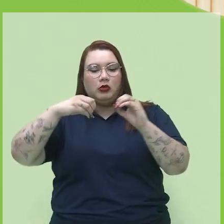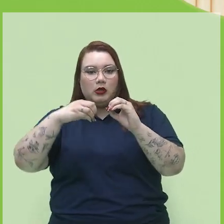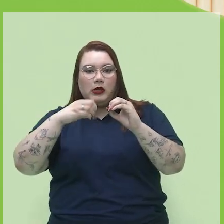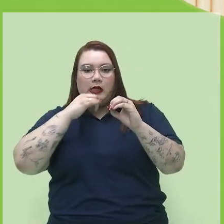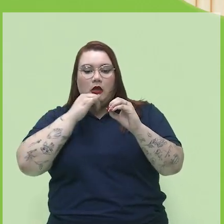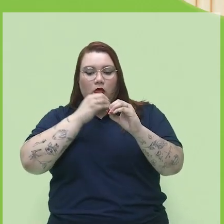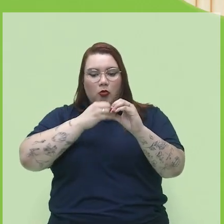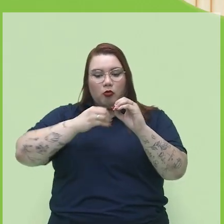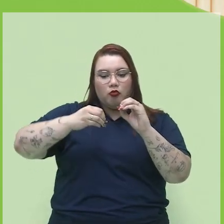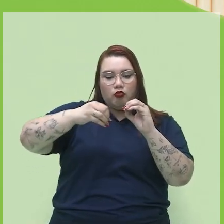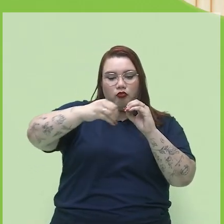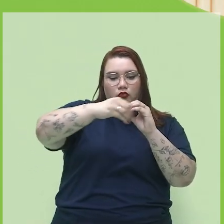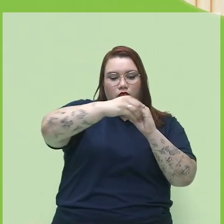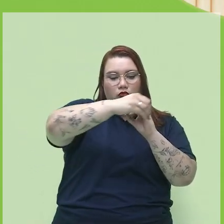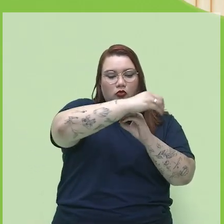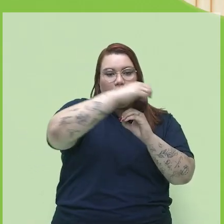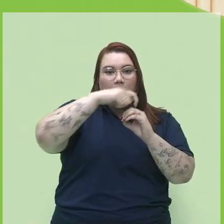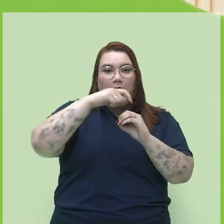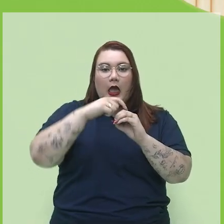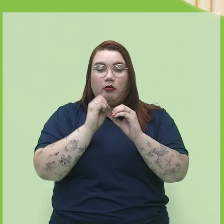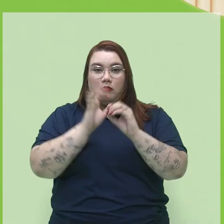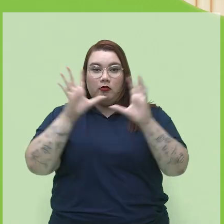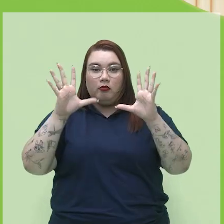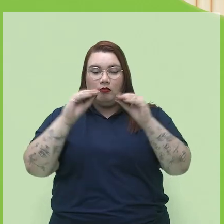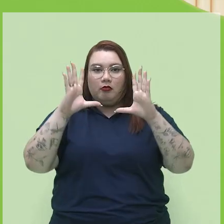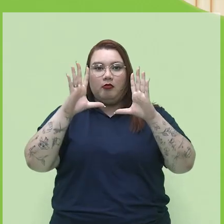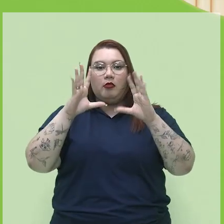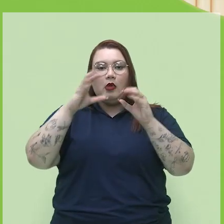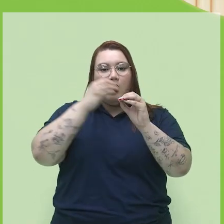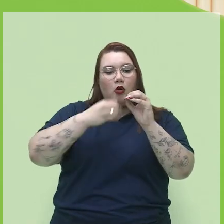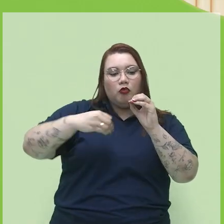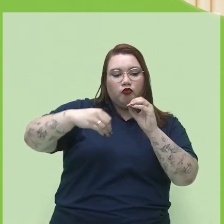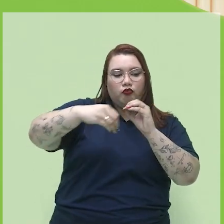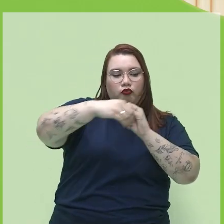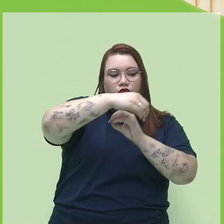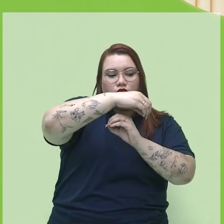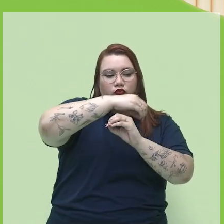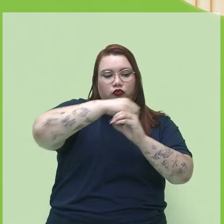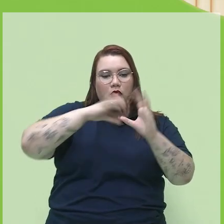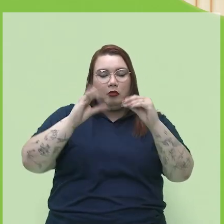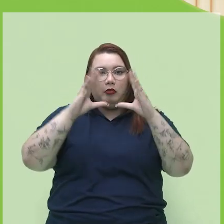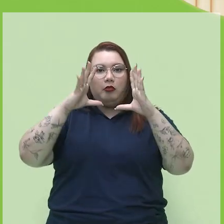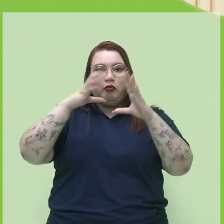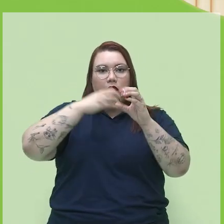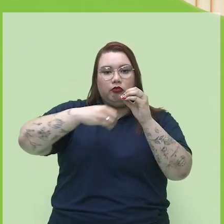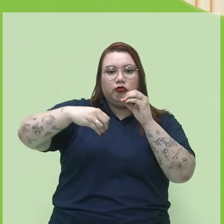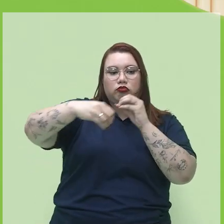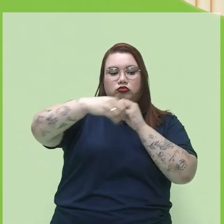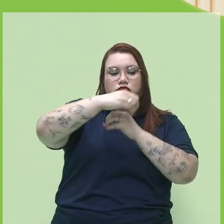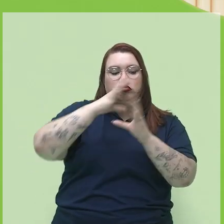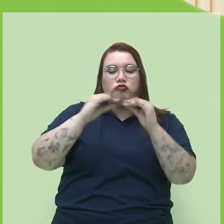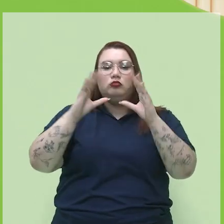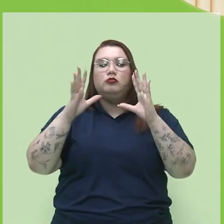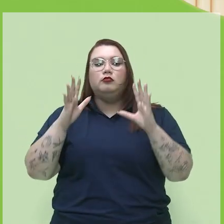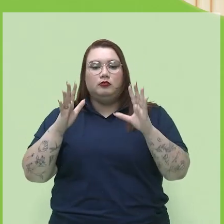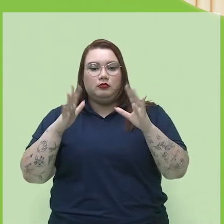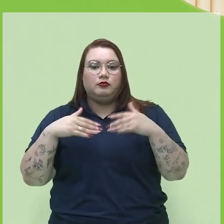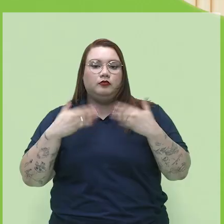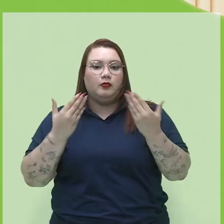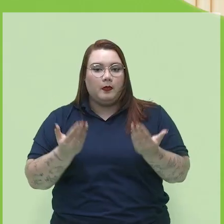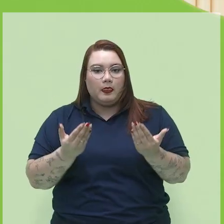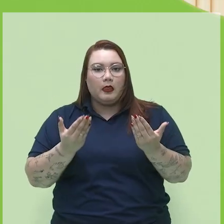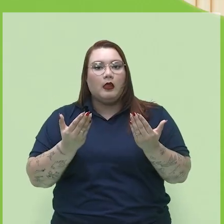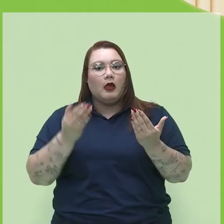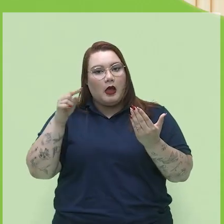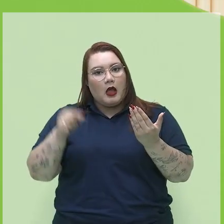aí é justamente aquele momento que o planeta passa ali na frente ali do Sol, fazendo aquela piscada, né? Ou